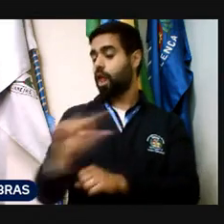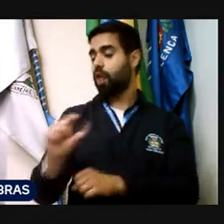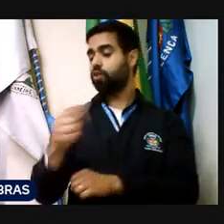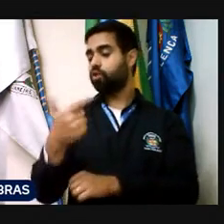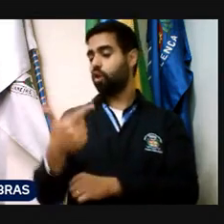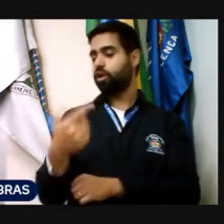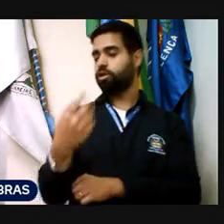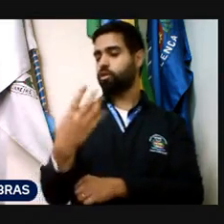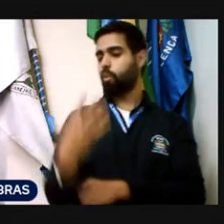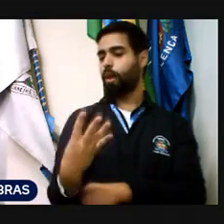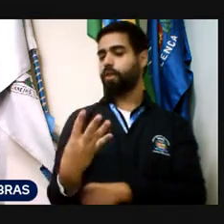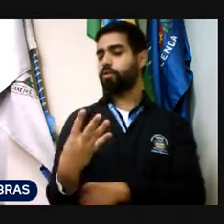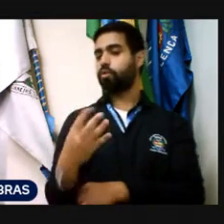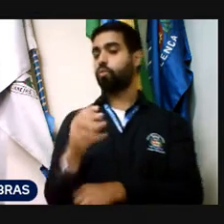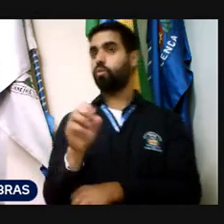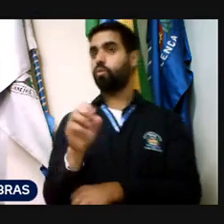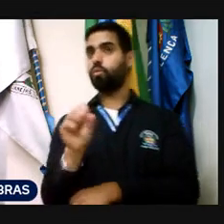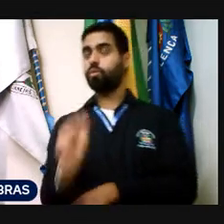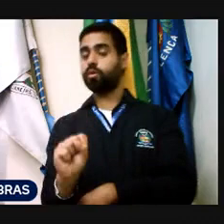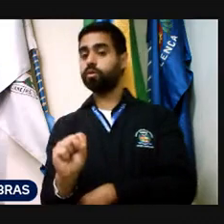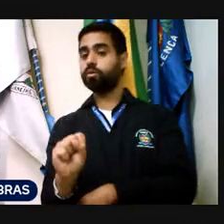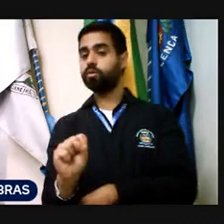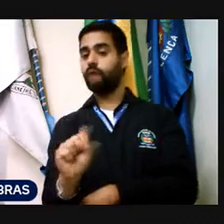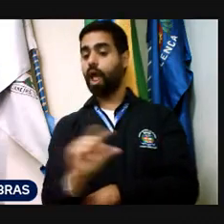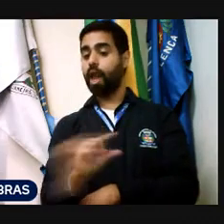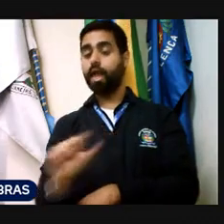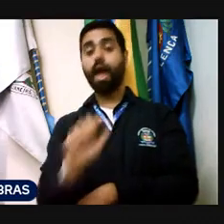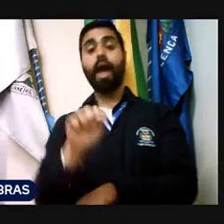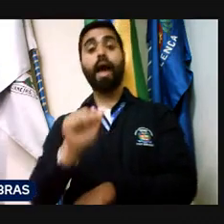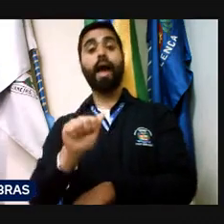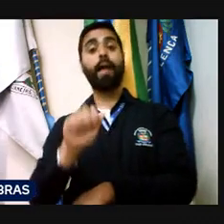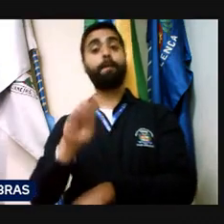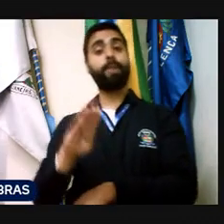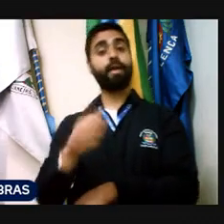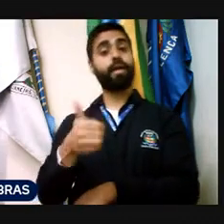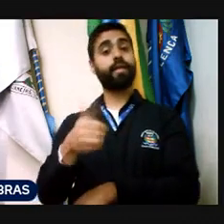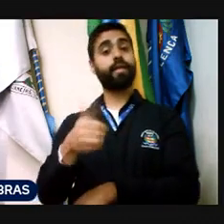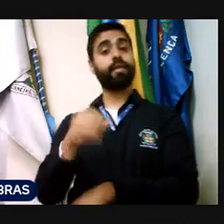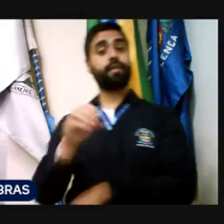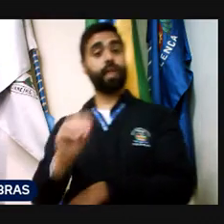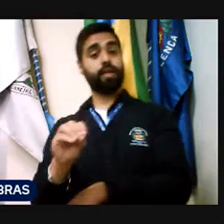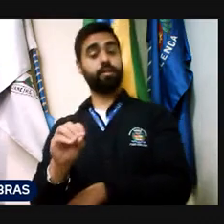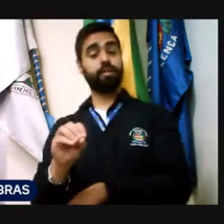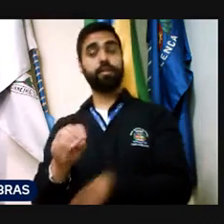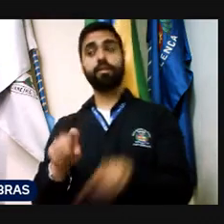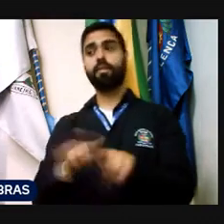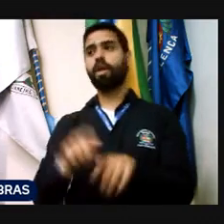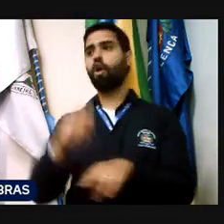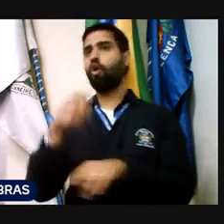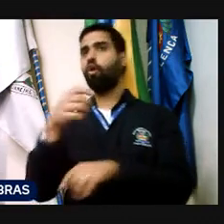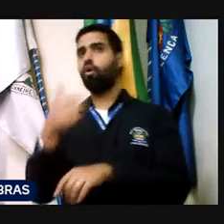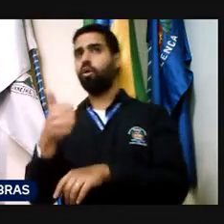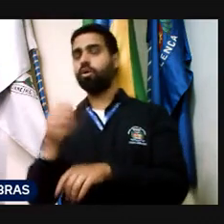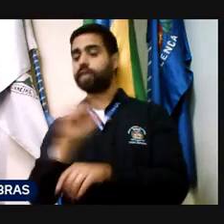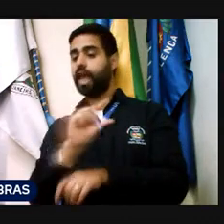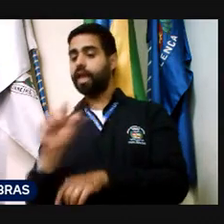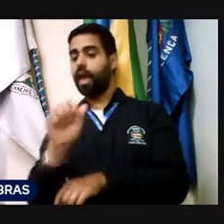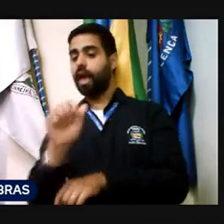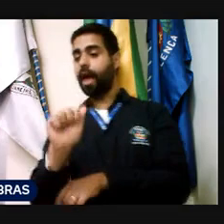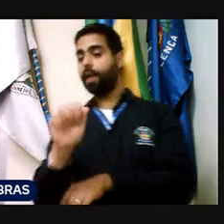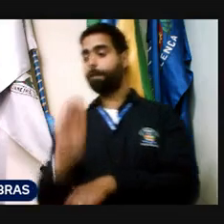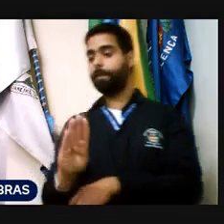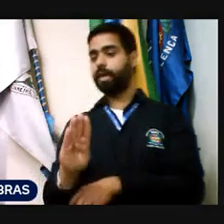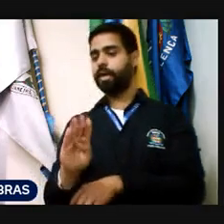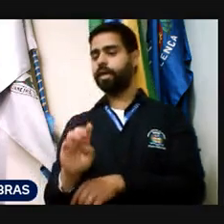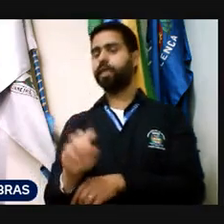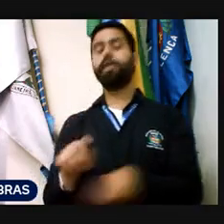4, 8, alíneas A e B, 10, alínea A e B, 11, alíneas A e B,